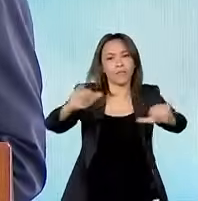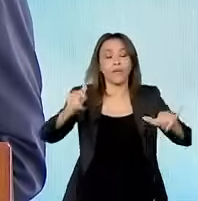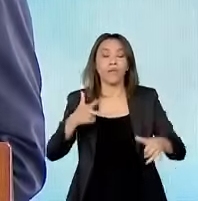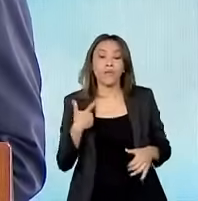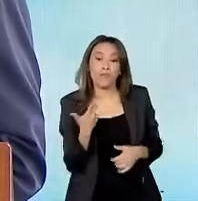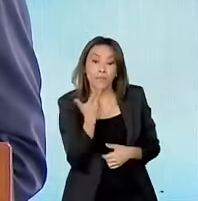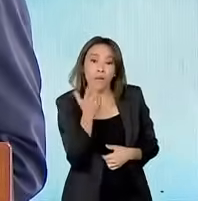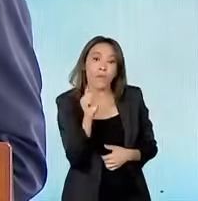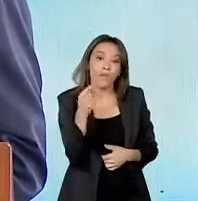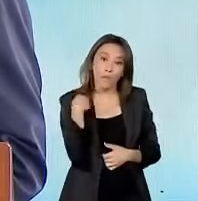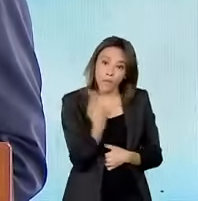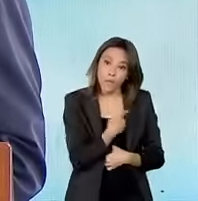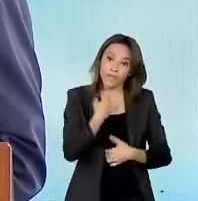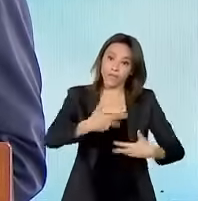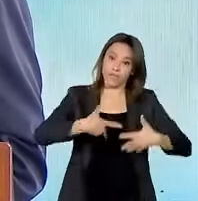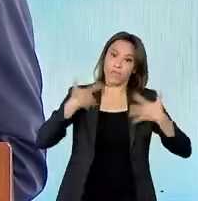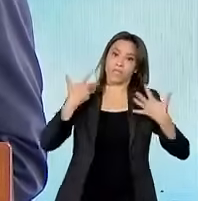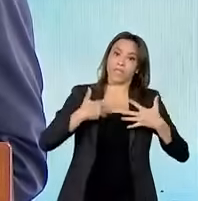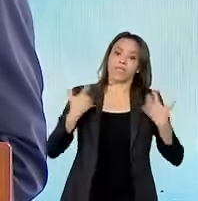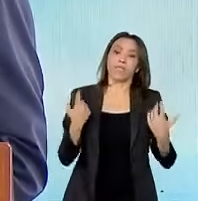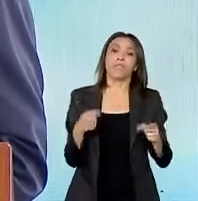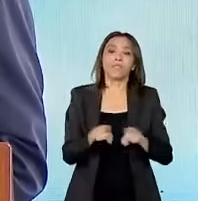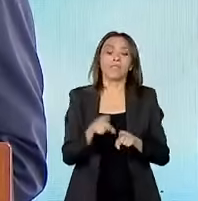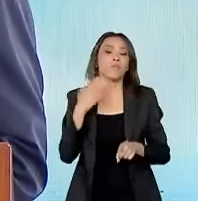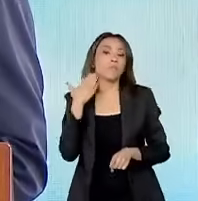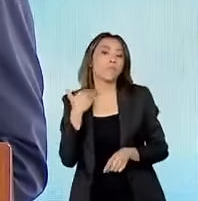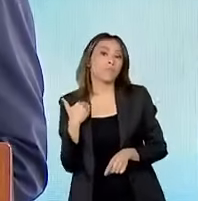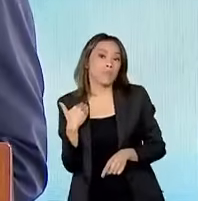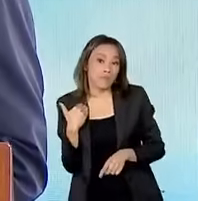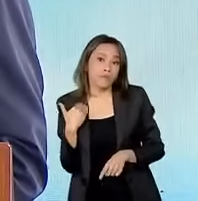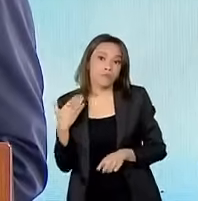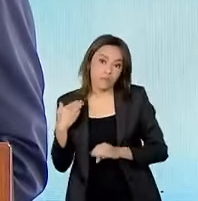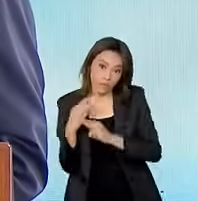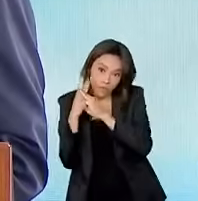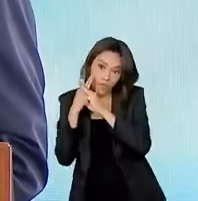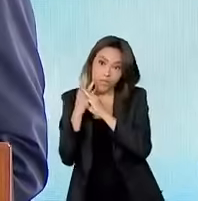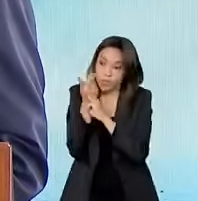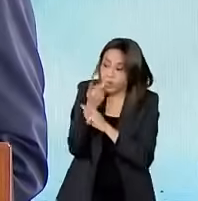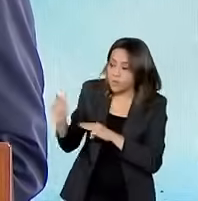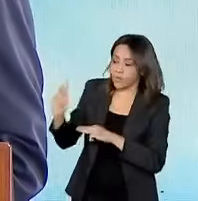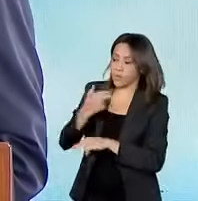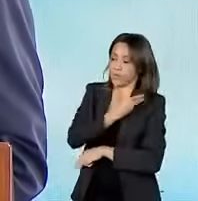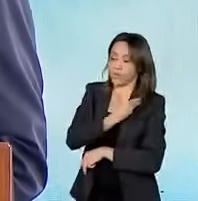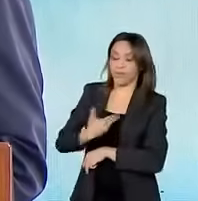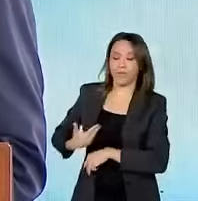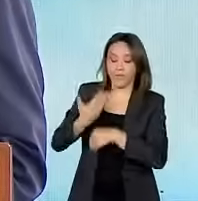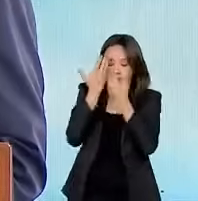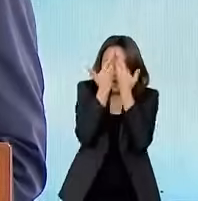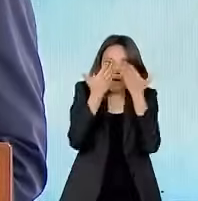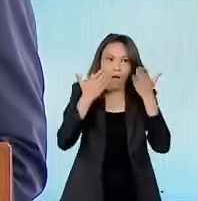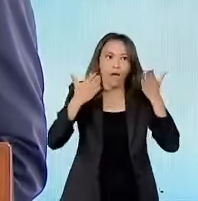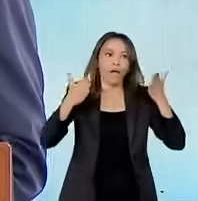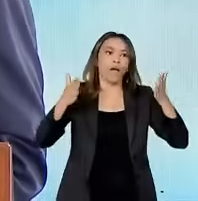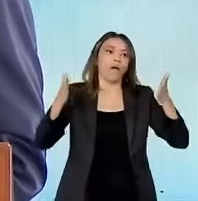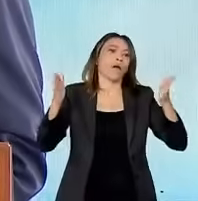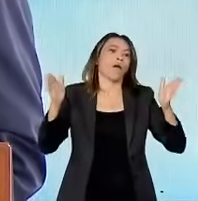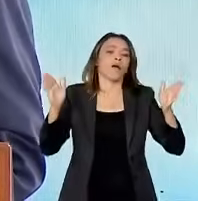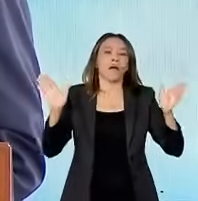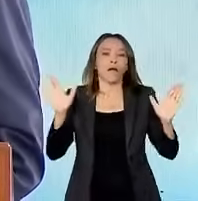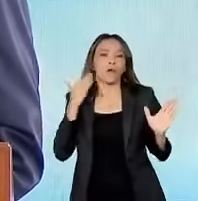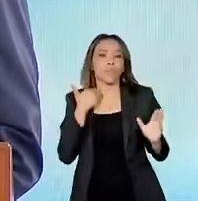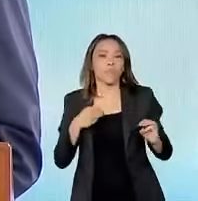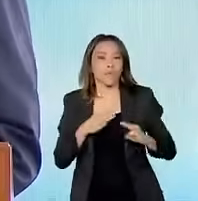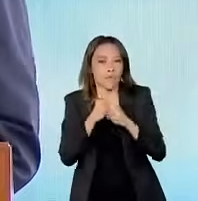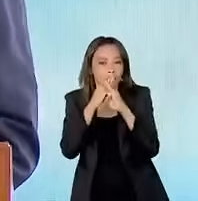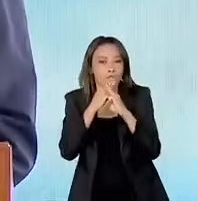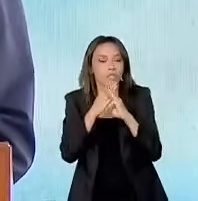nossa alegria e alegria da Caixa, o seu governo restabeleceu um horizonte novo para a Caixa Econômica. A